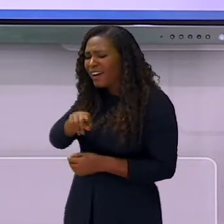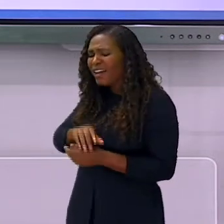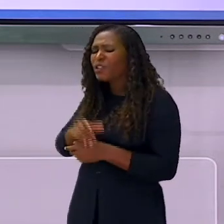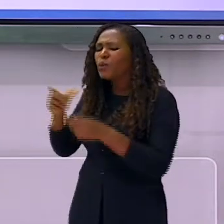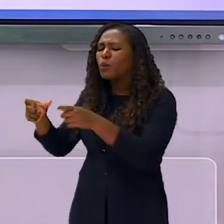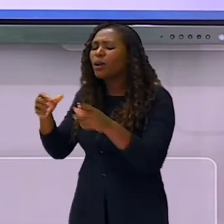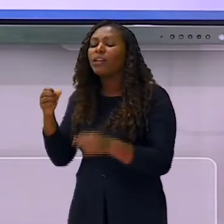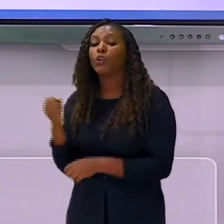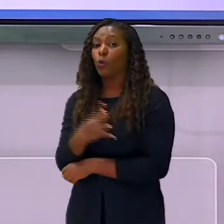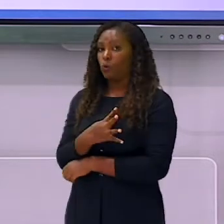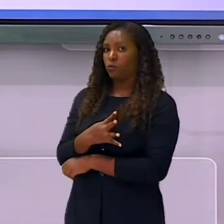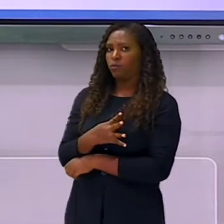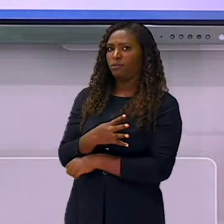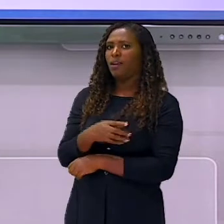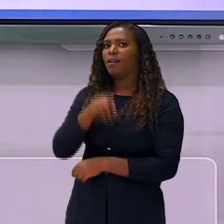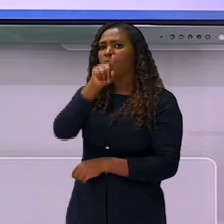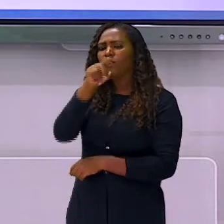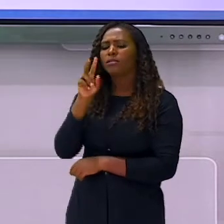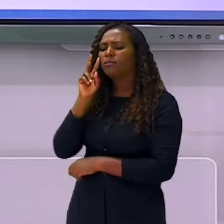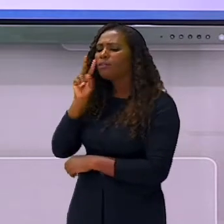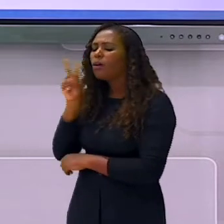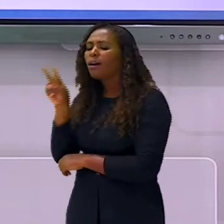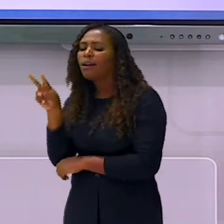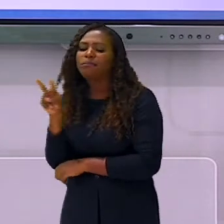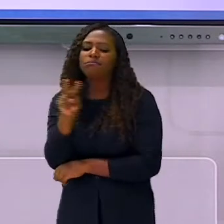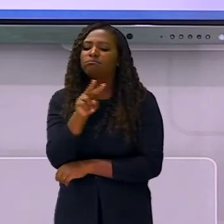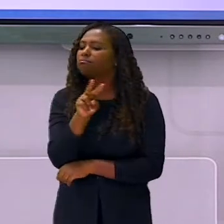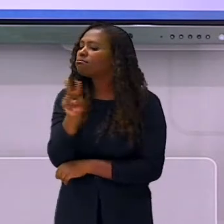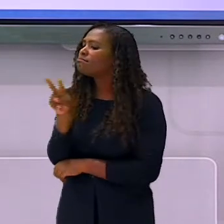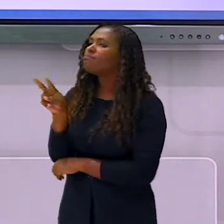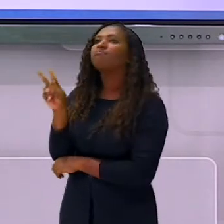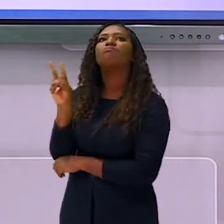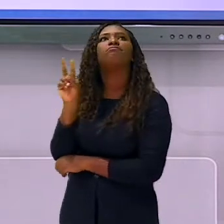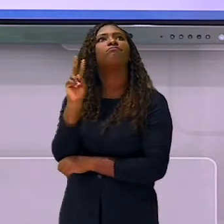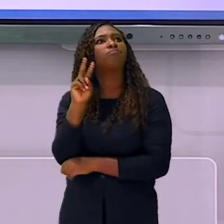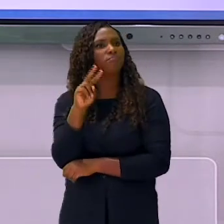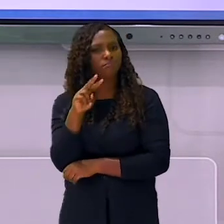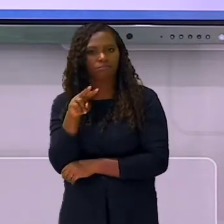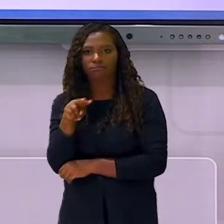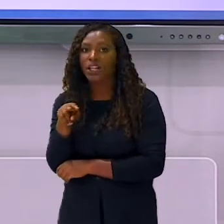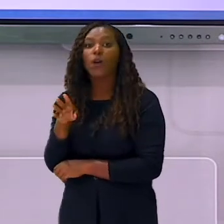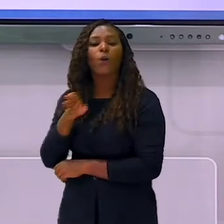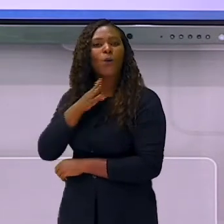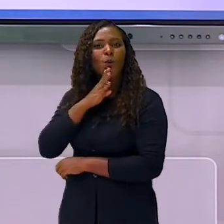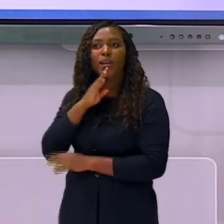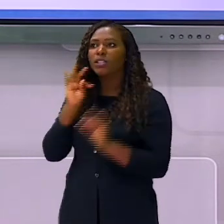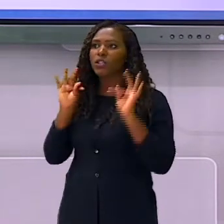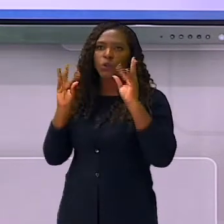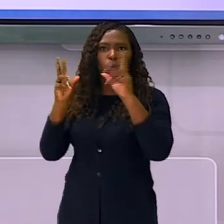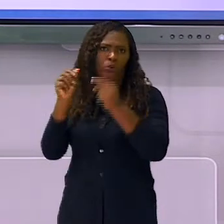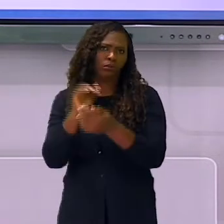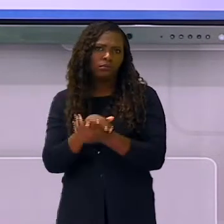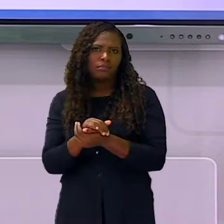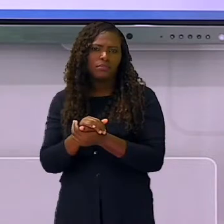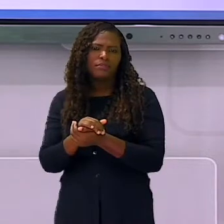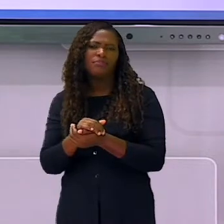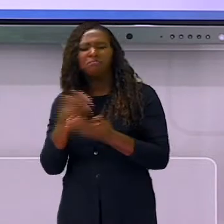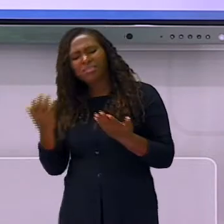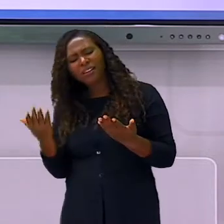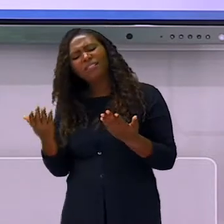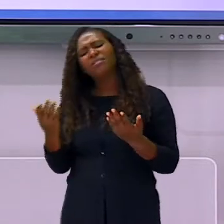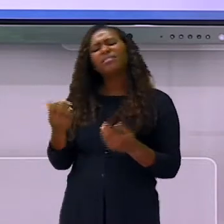reconhece o lugar. Rapidamente o lugar em si deixa de ser uma novidade e também as pessoas que lá estão e as